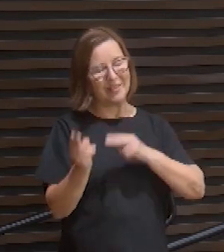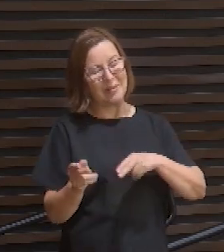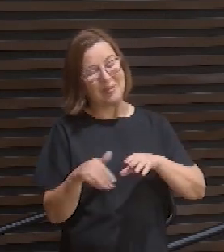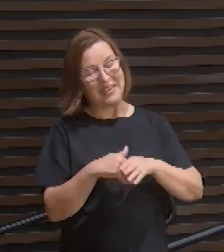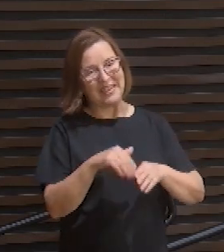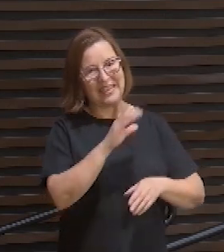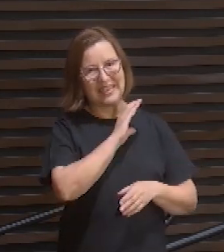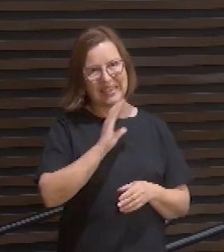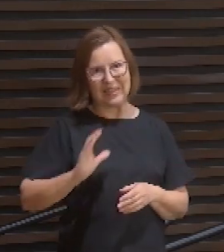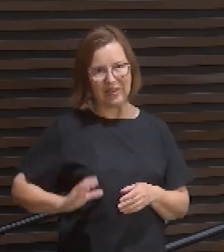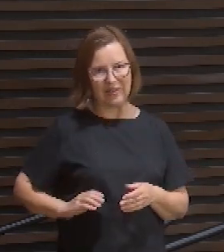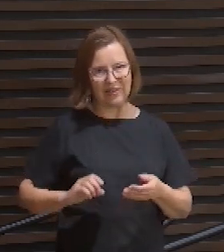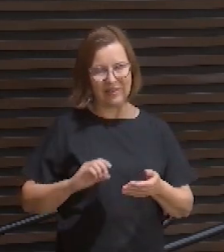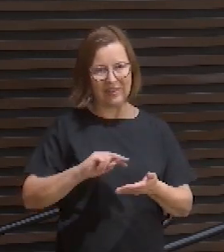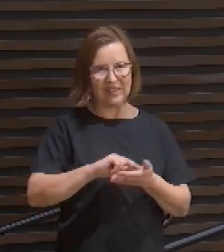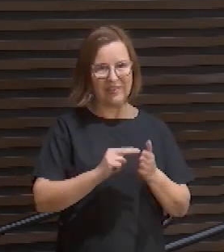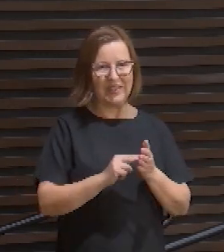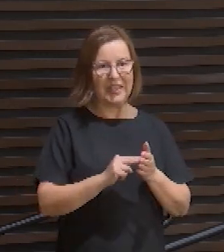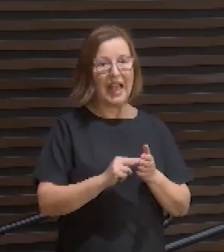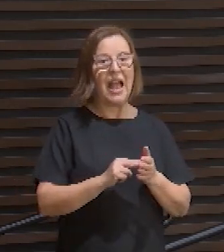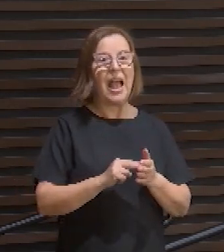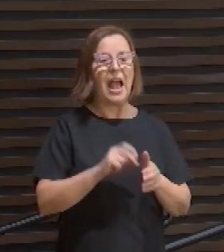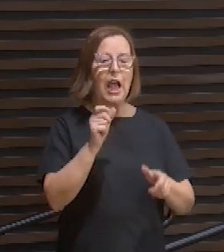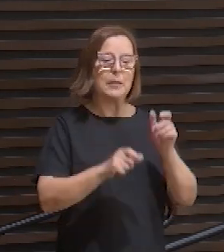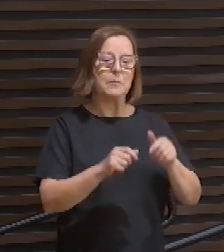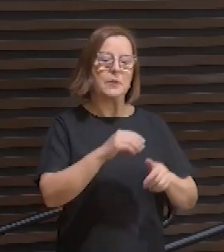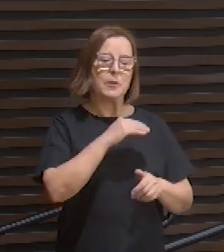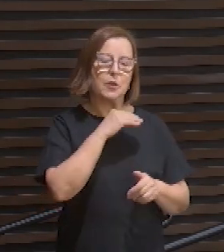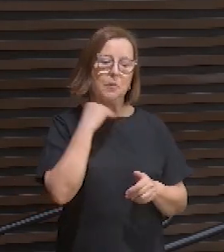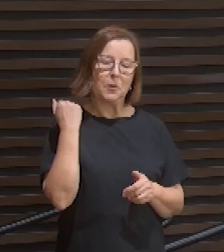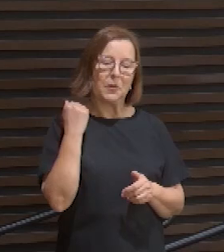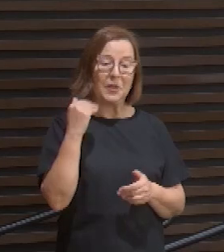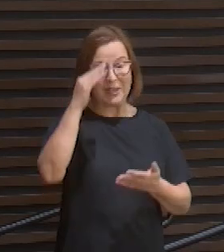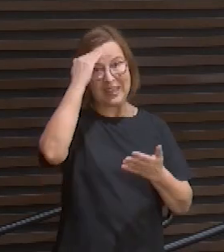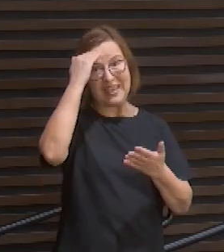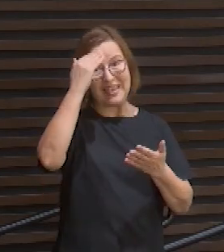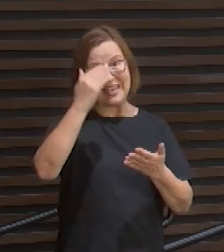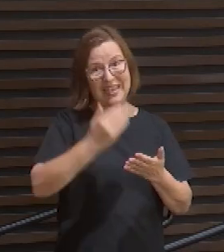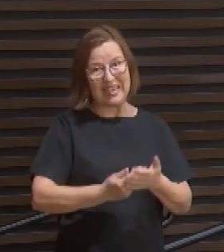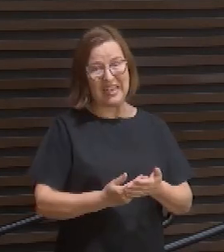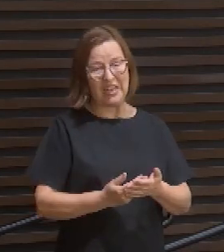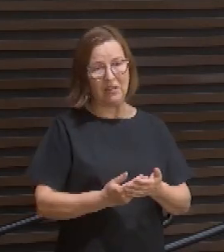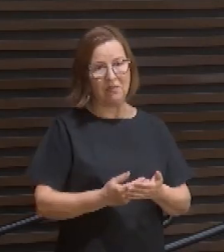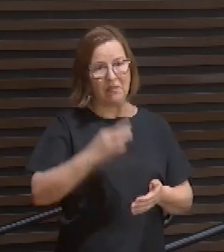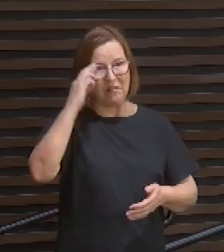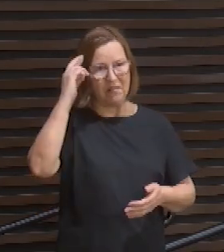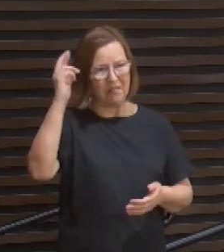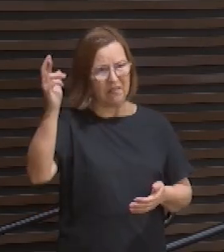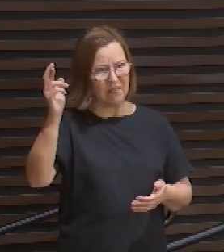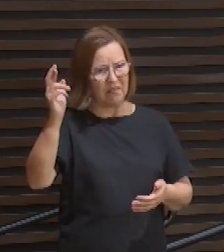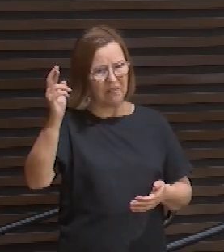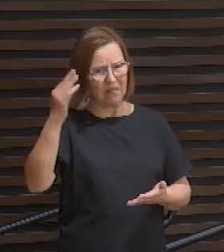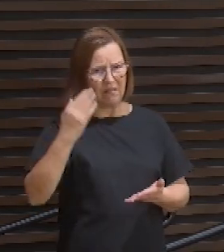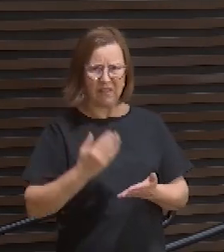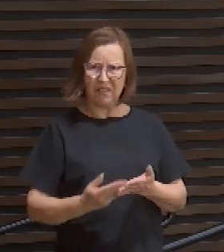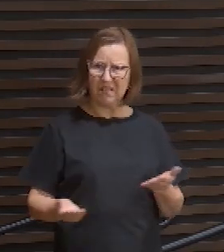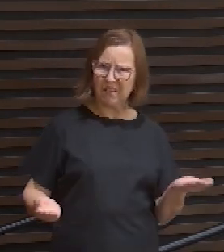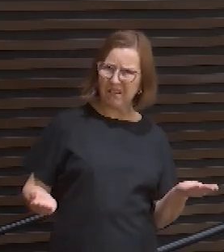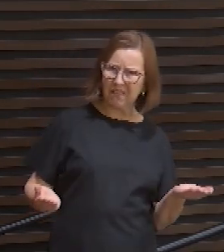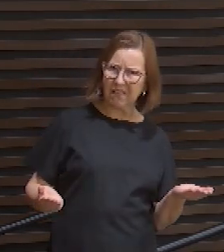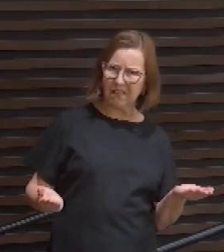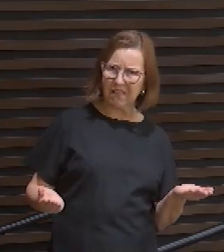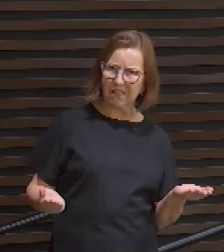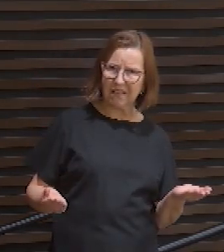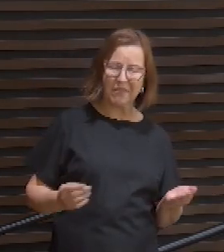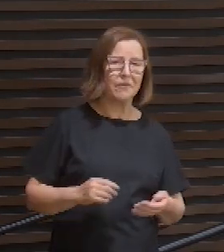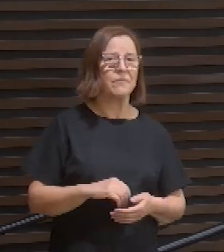ou seja, os que morreram, crendo no Senhor, pereceram. Qual que é a outra implicação seríssima de não haver ressurreição? Não há